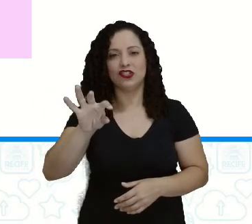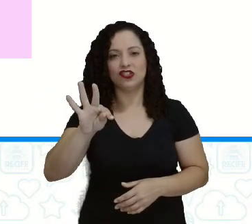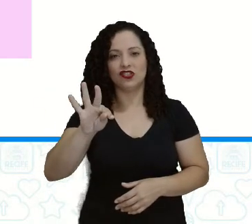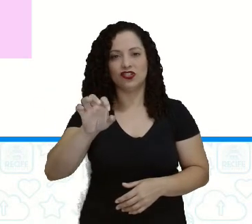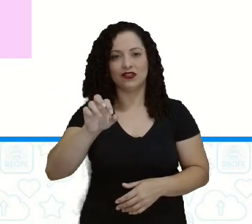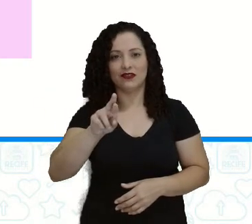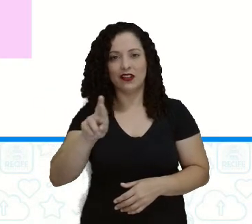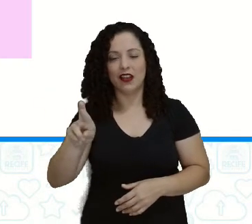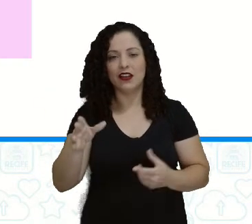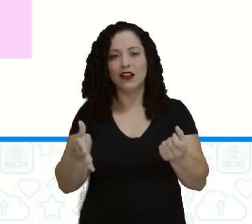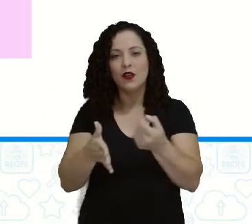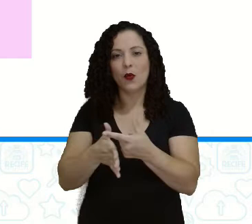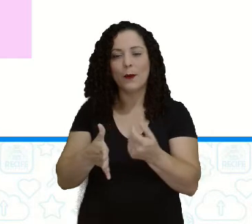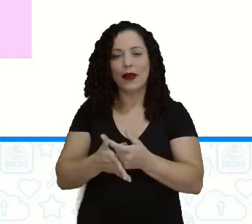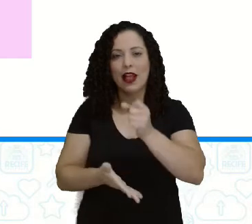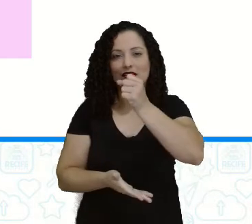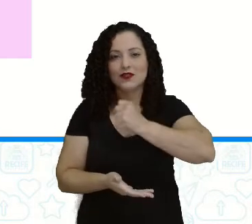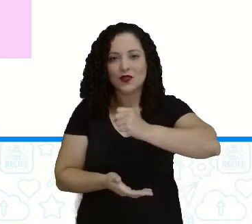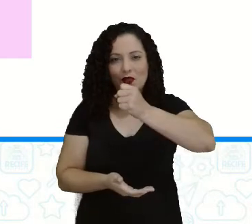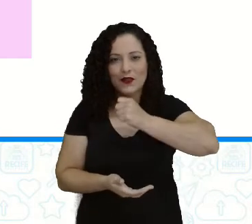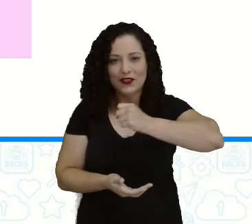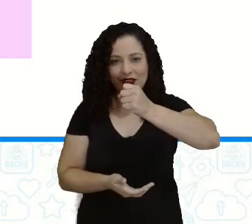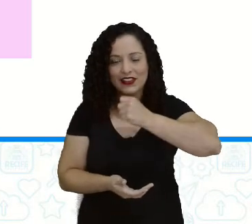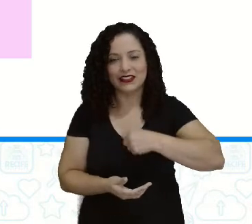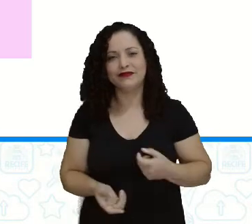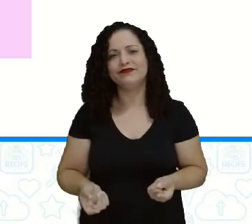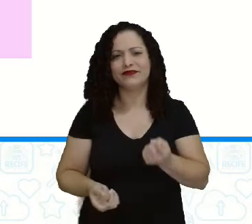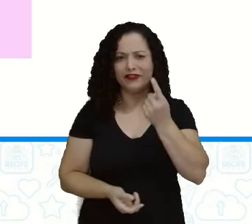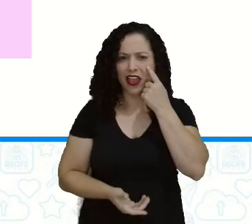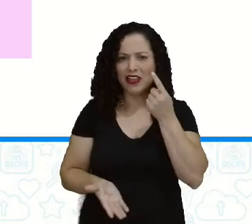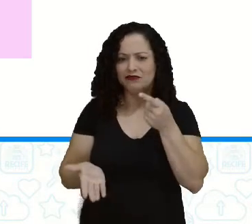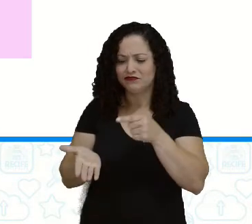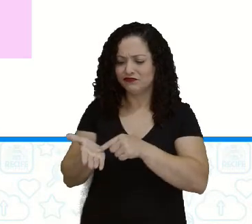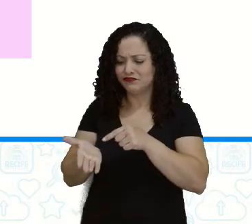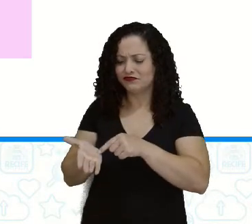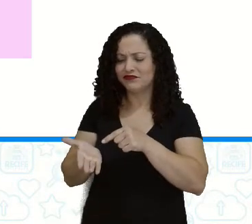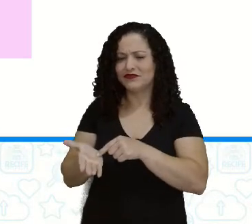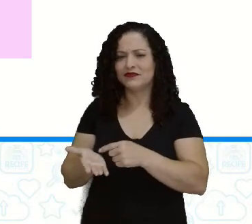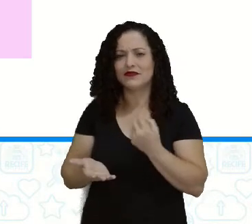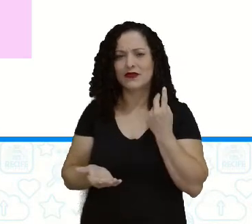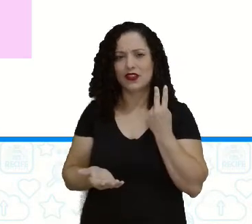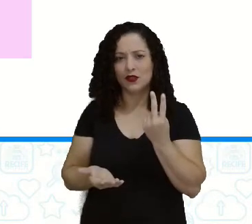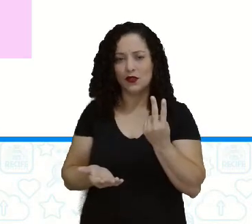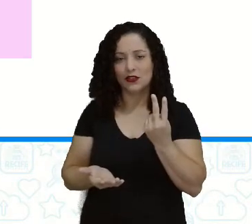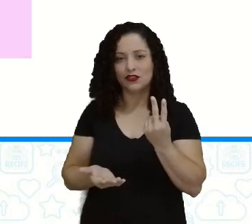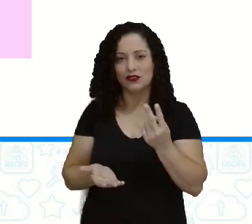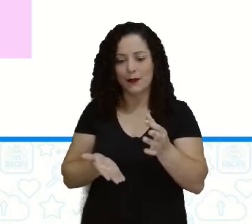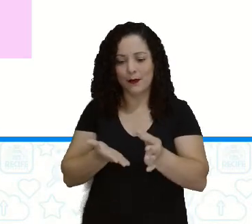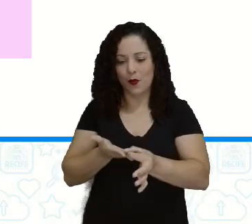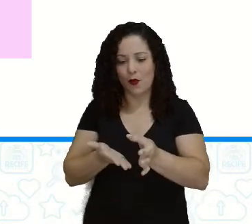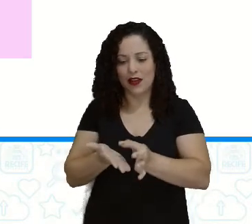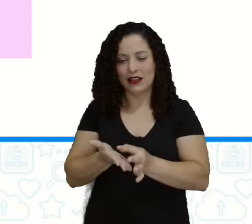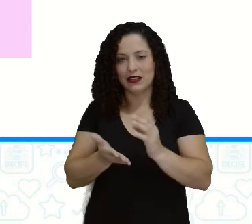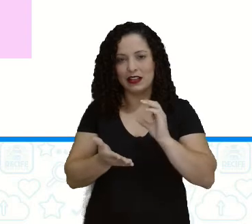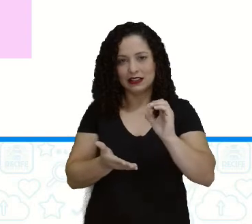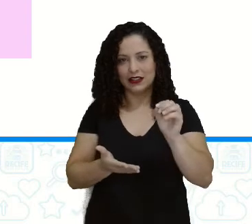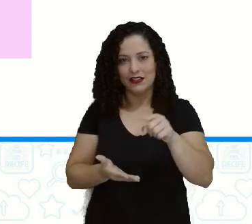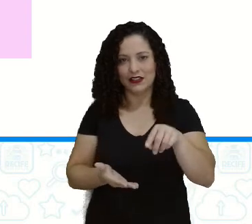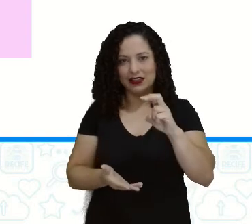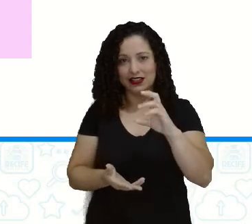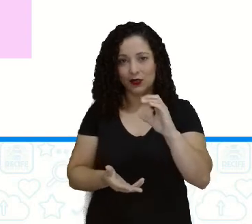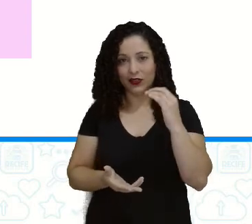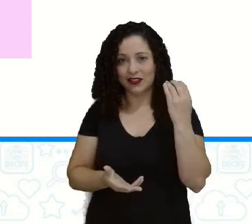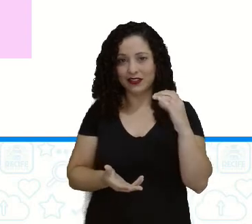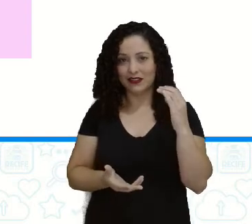sorvete. Veja o valor que ela tem. Então, tinha ali duas moedas de 50 centavos e duas moedas de um